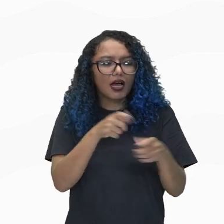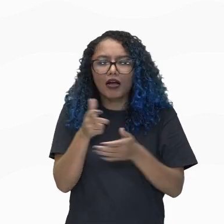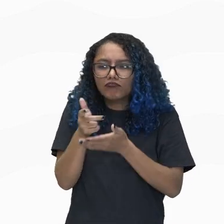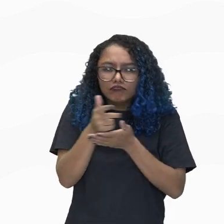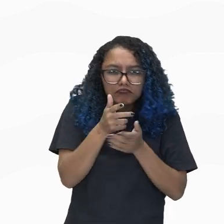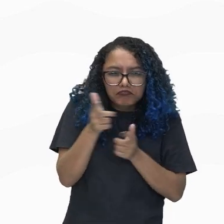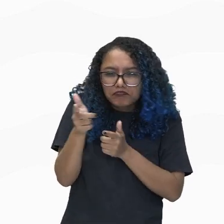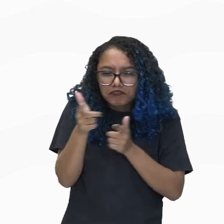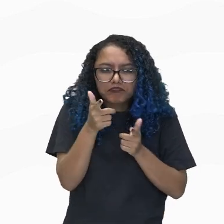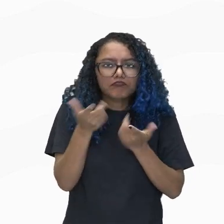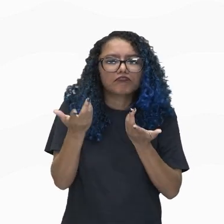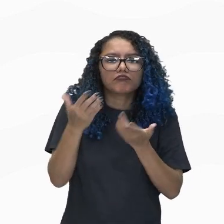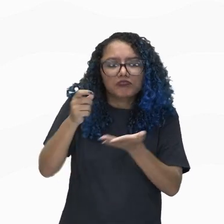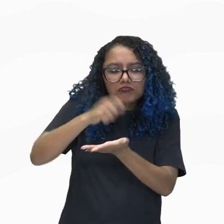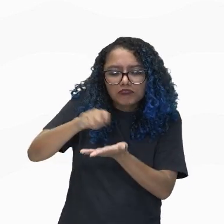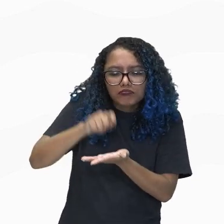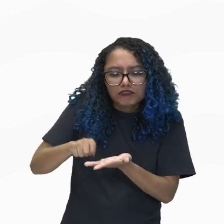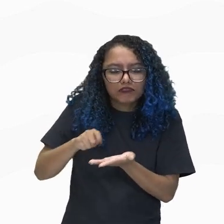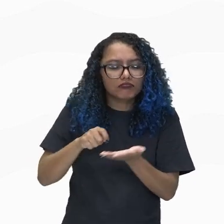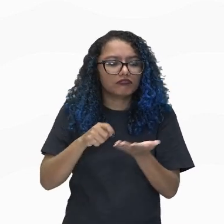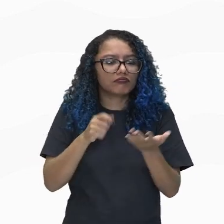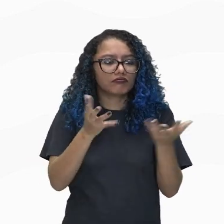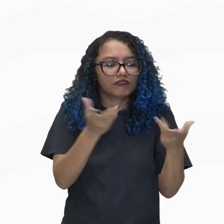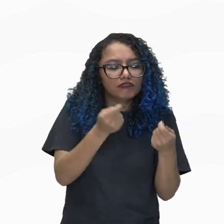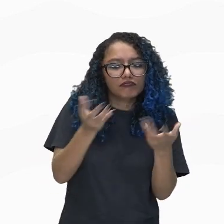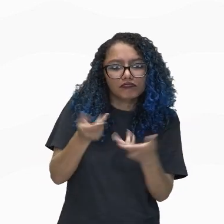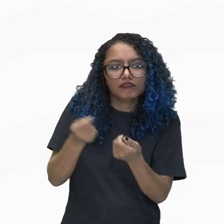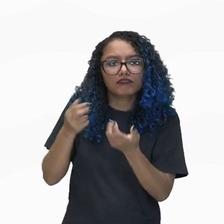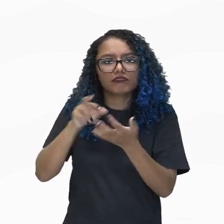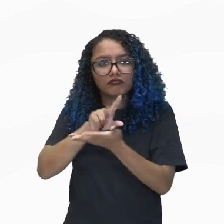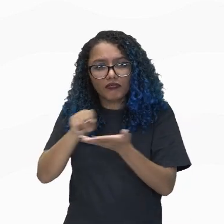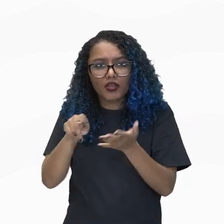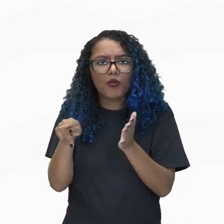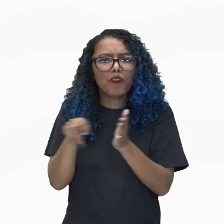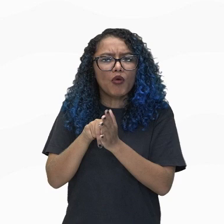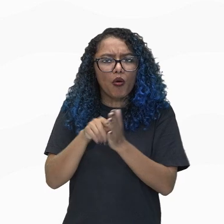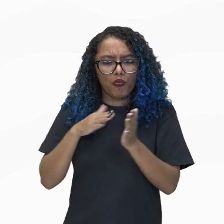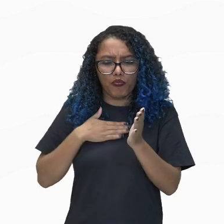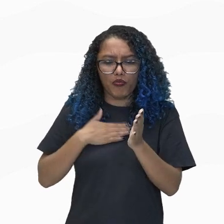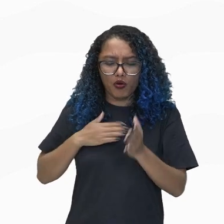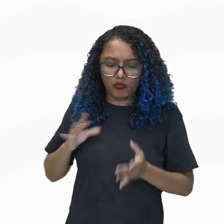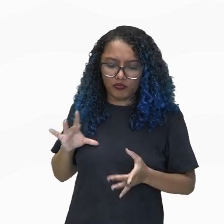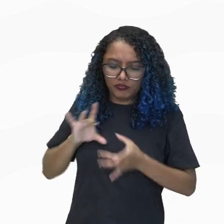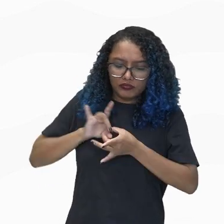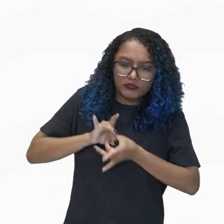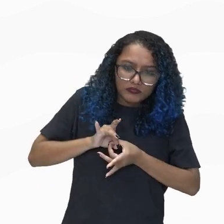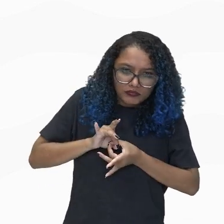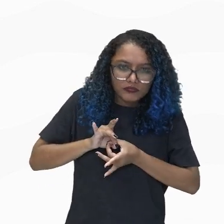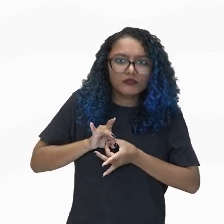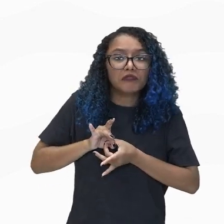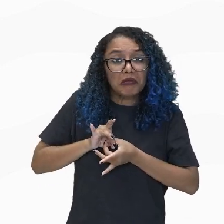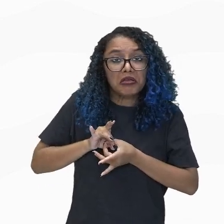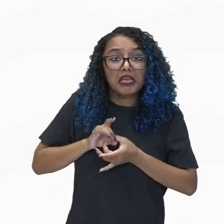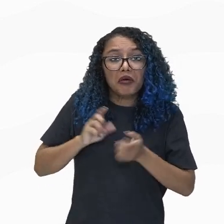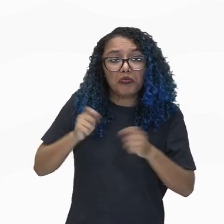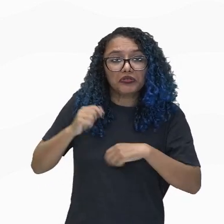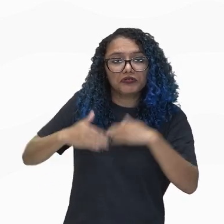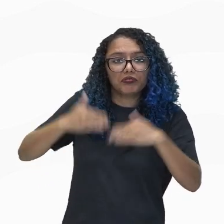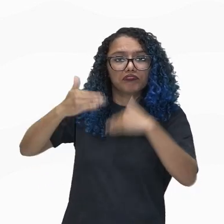para escrever. Isso são habilidades das quais eu nasci. Então, eu posso desenvolver,